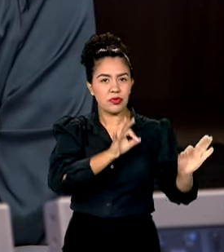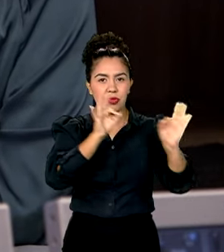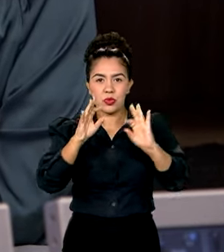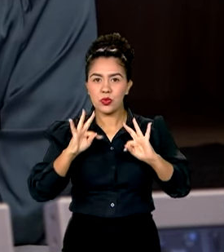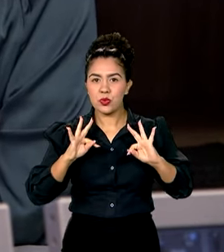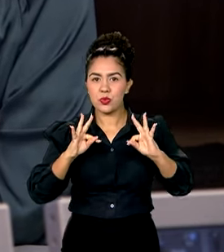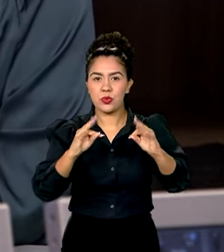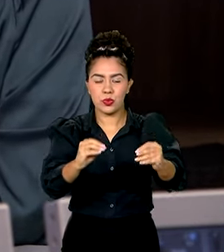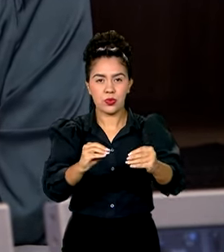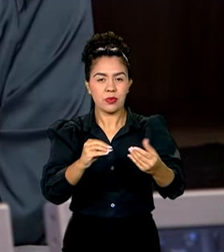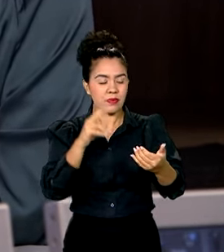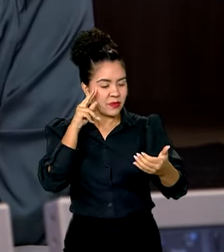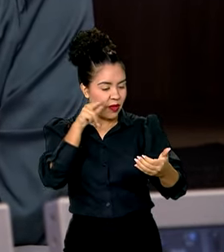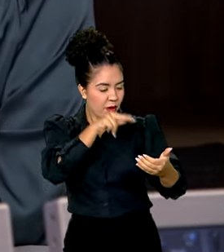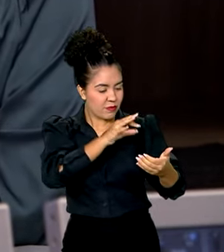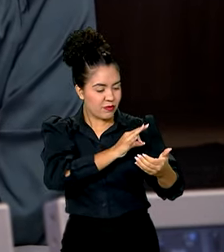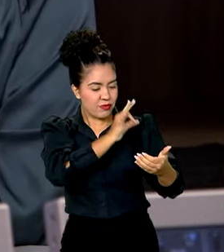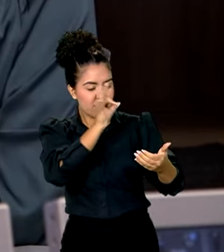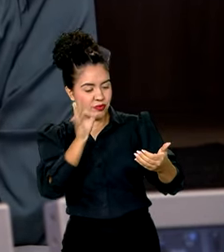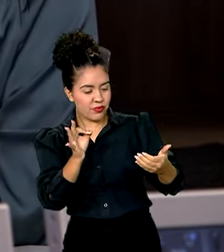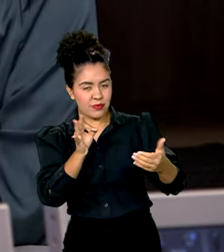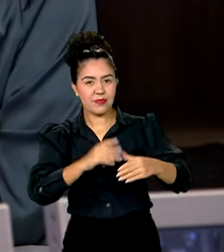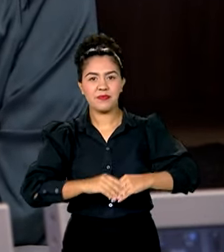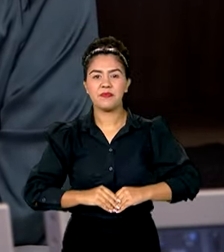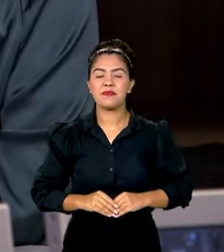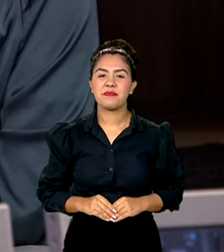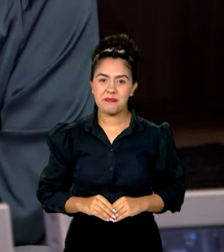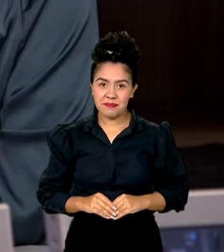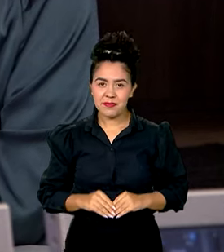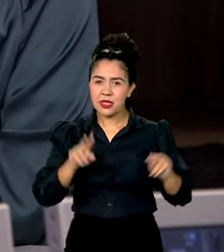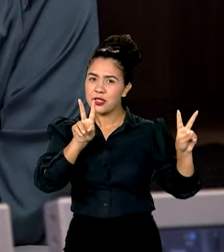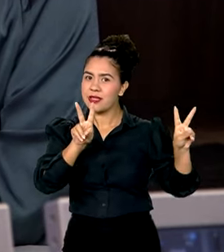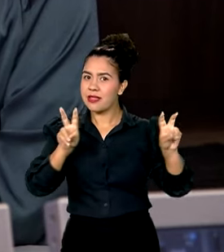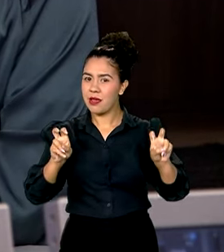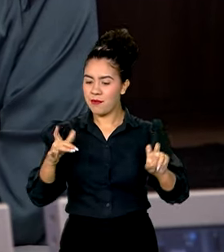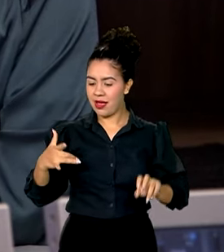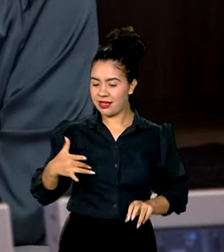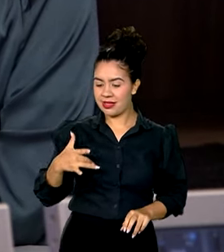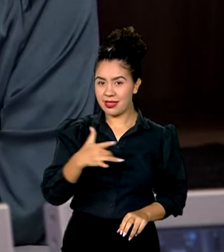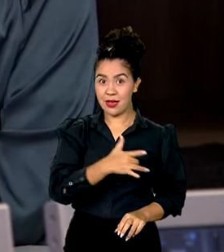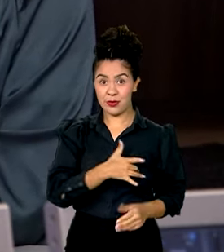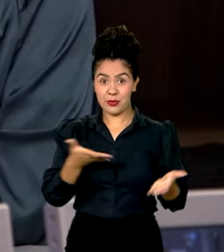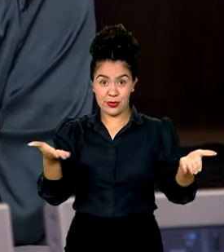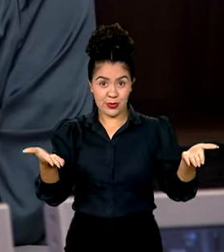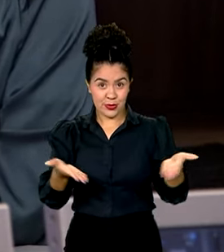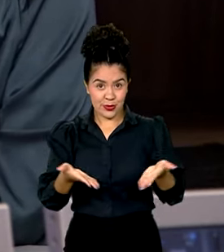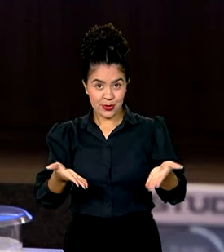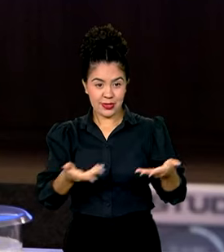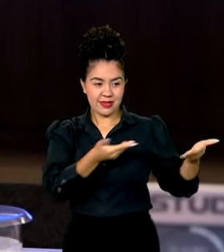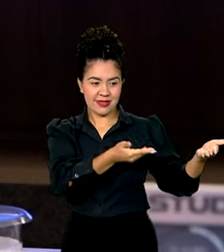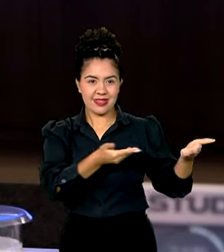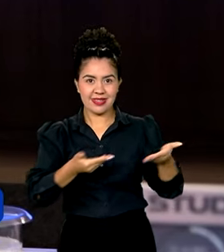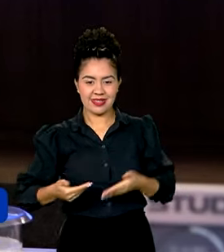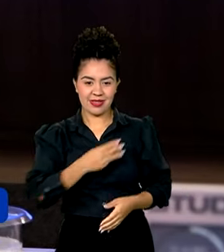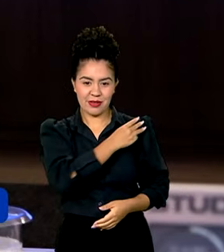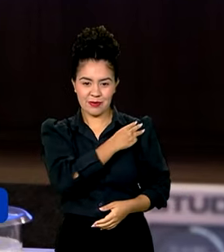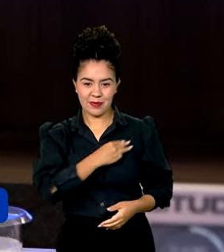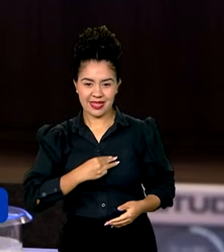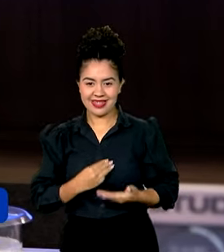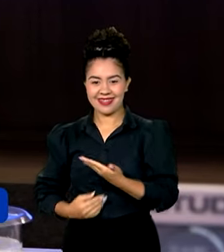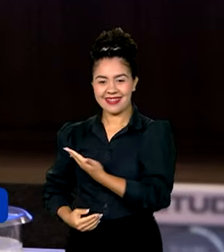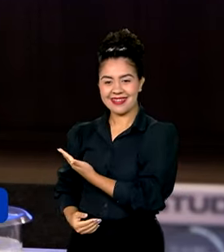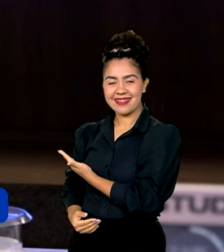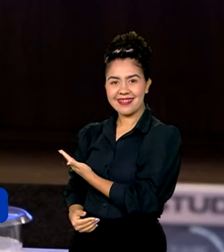programação ao vivo bem na palma da sua mão saúde é o tema do programa de hoje que recebe a ministra Nísia